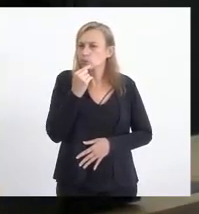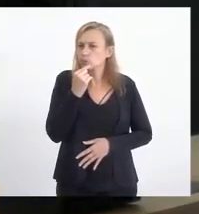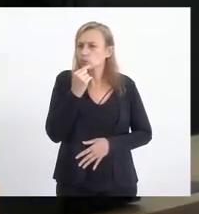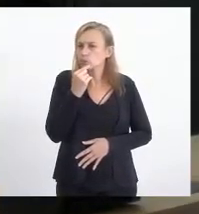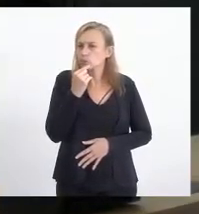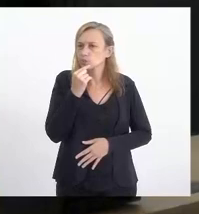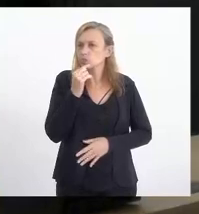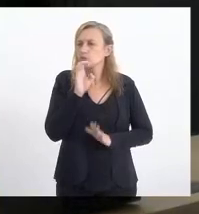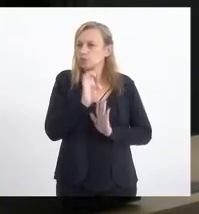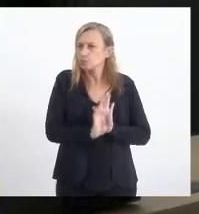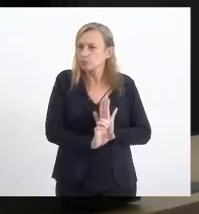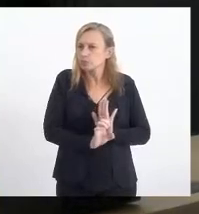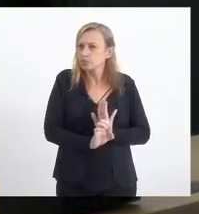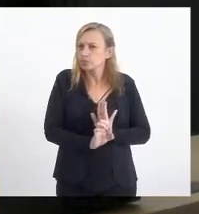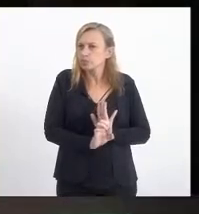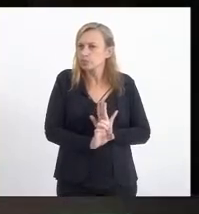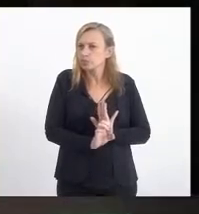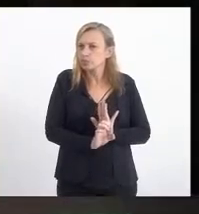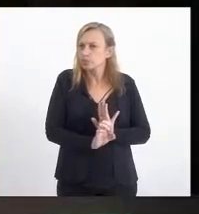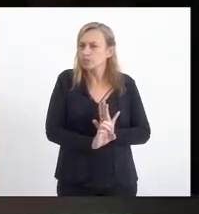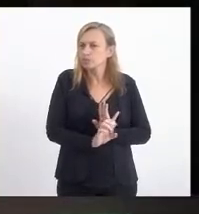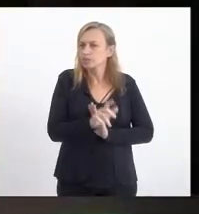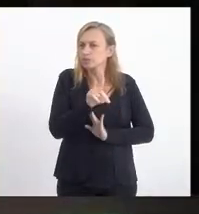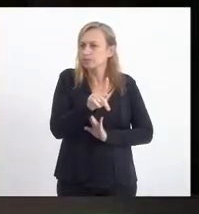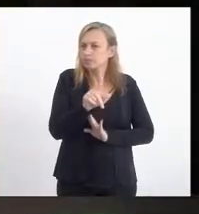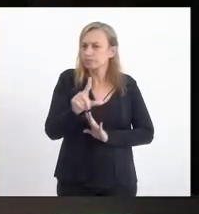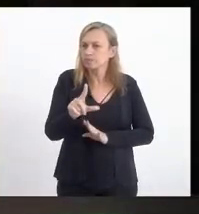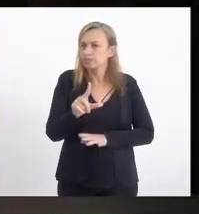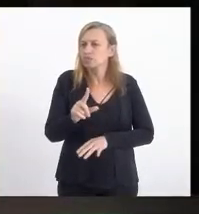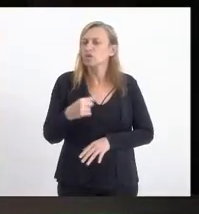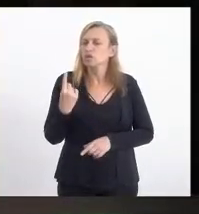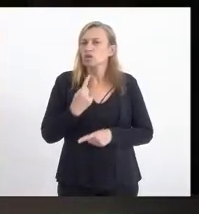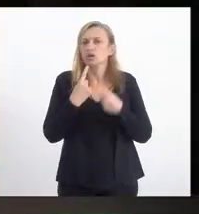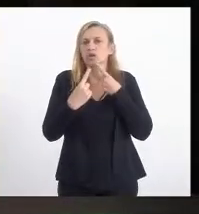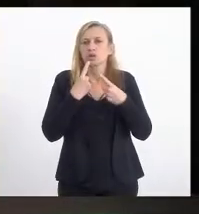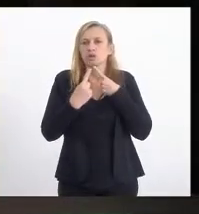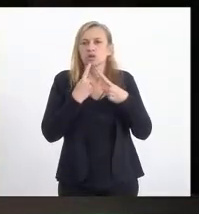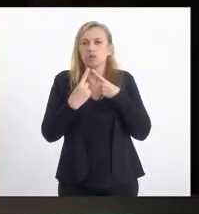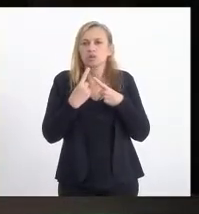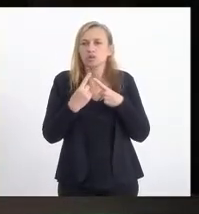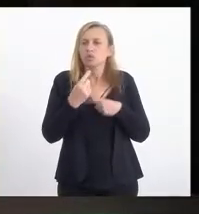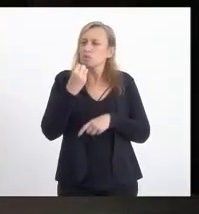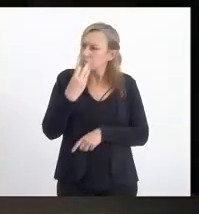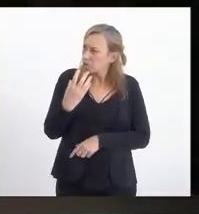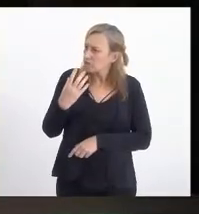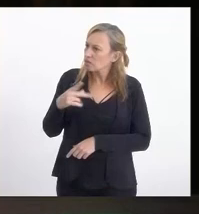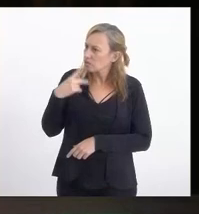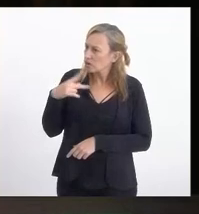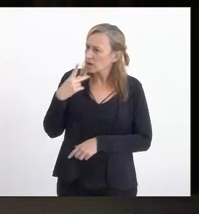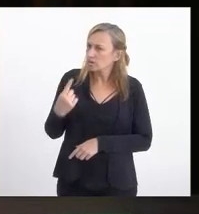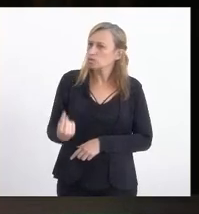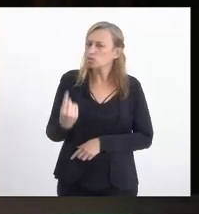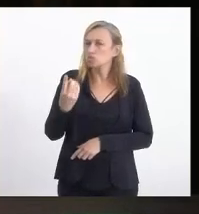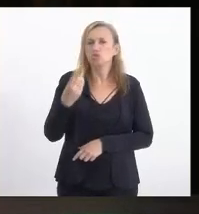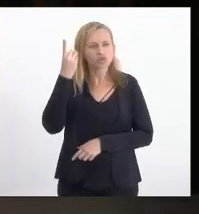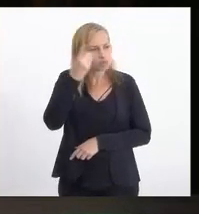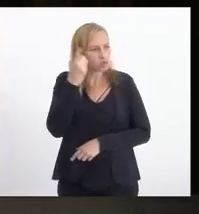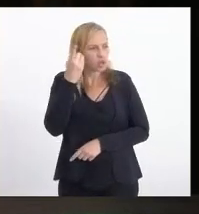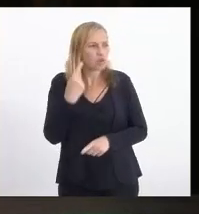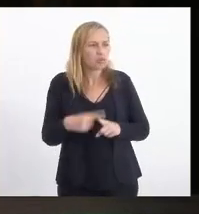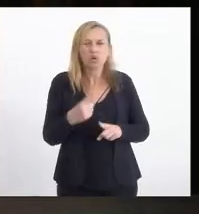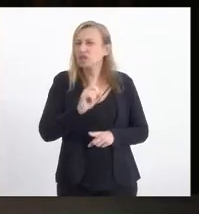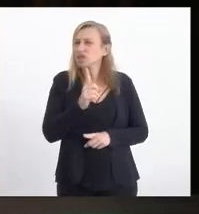emendas é esse pele e nós vamos curtir mas muito bem foi colocado aqui por um dos deputados